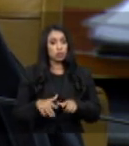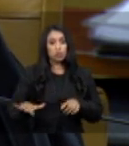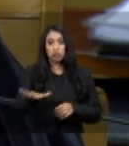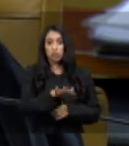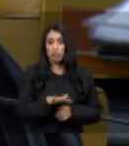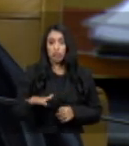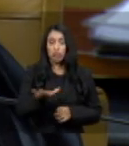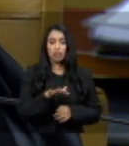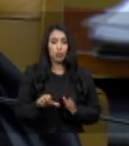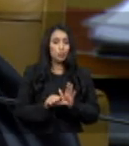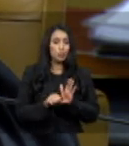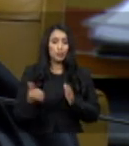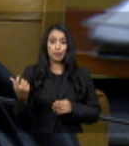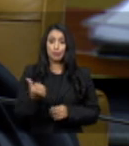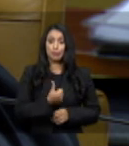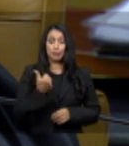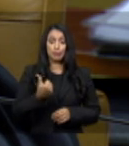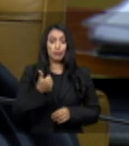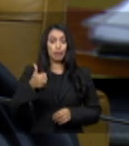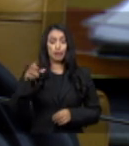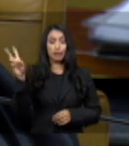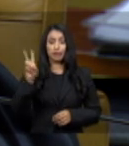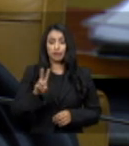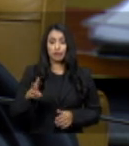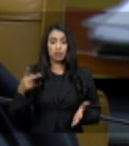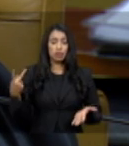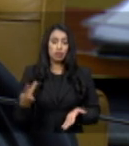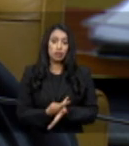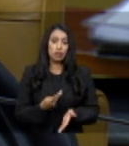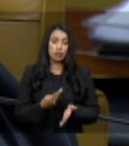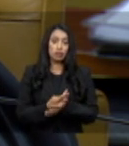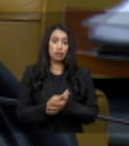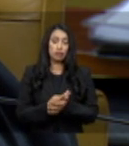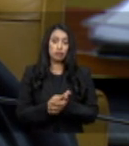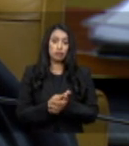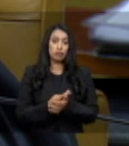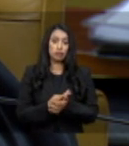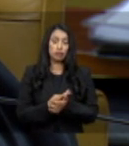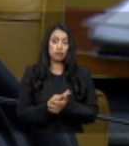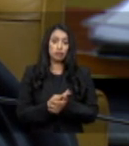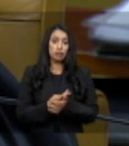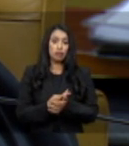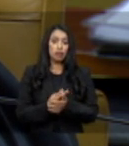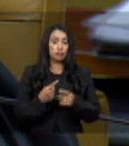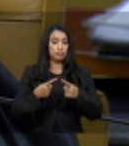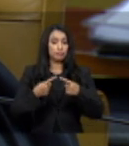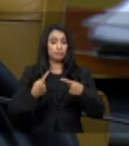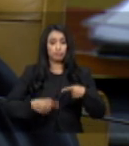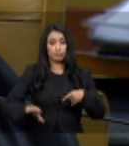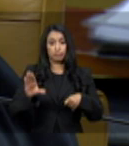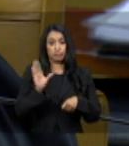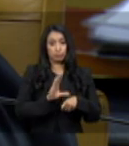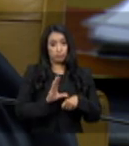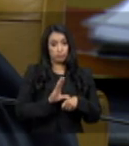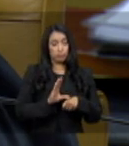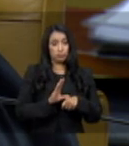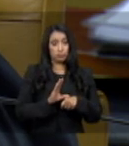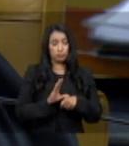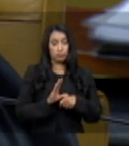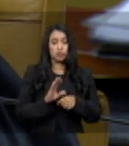faz pela primeira vez que nós plantamos a questão do estado de coisa inconstitucional e